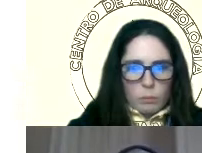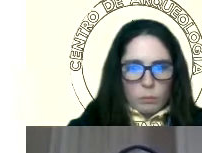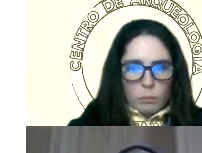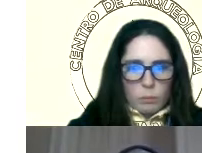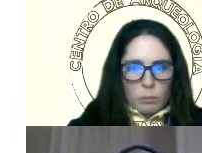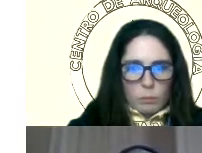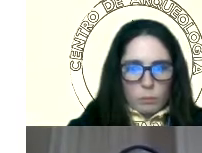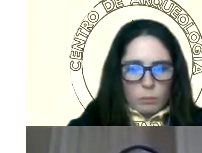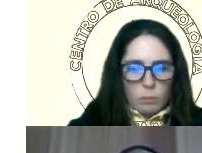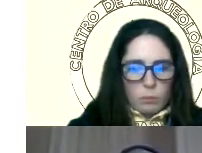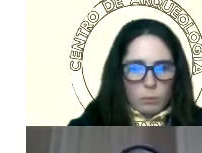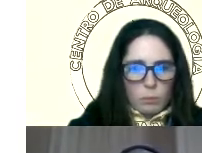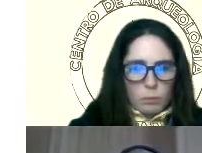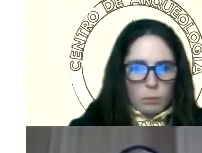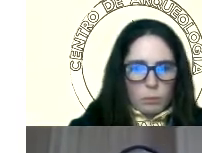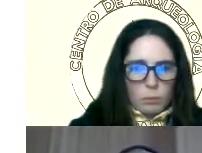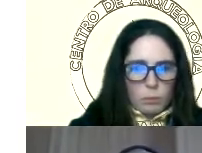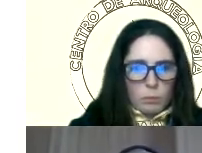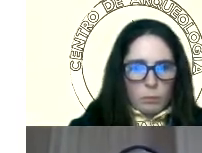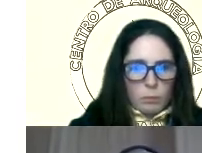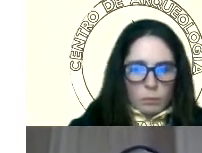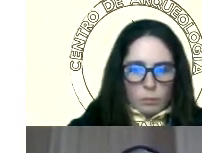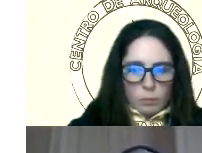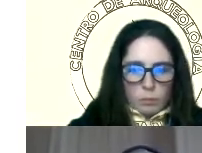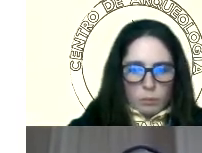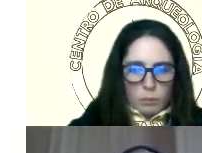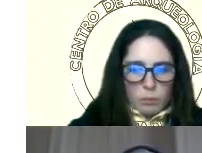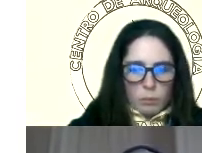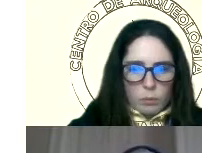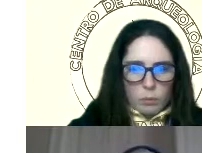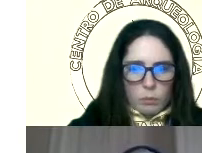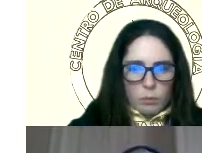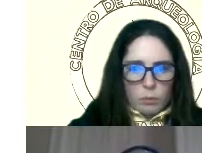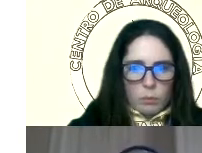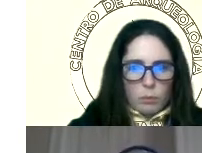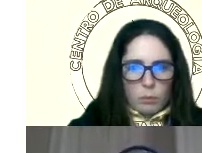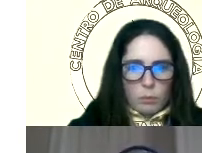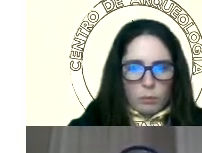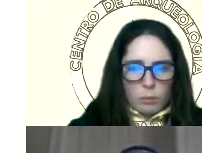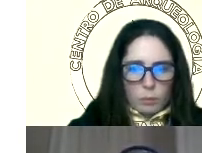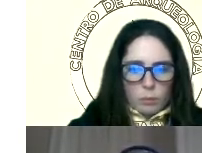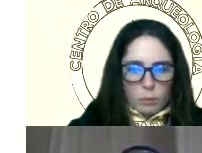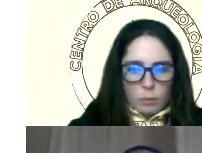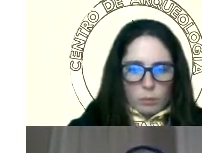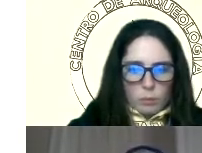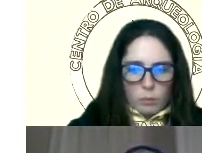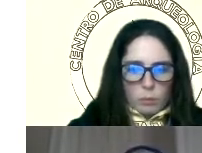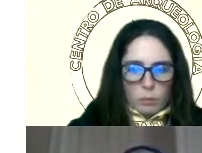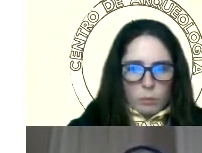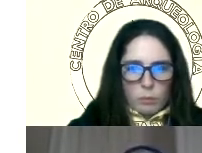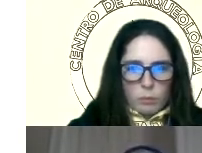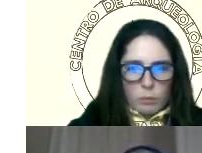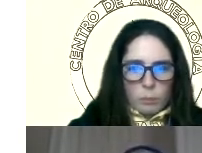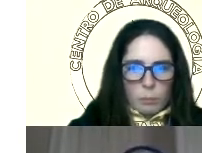descreve sobre vários ângulos aquilo que devia ser toda uma normativa que